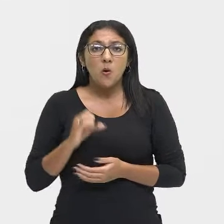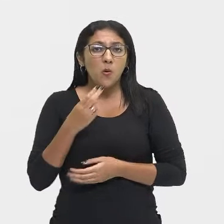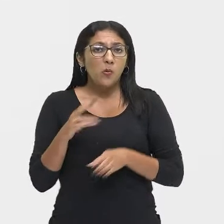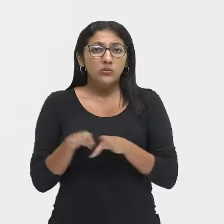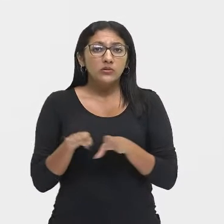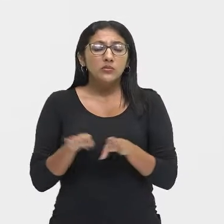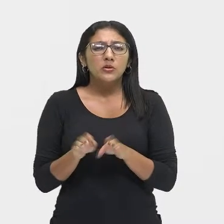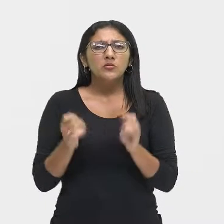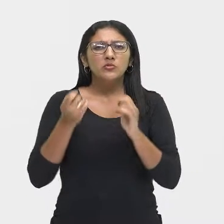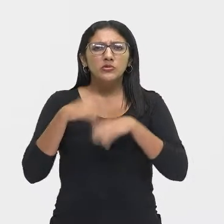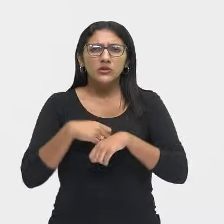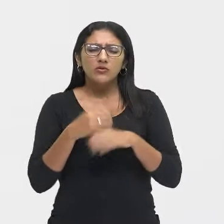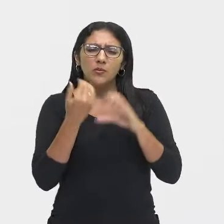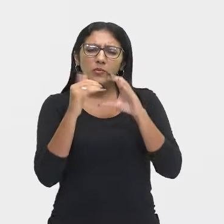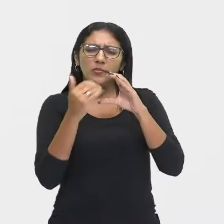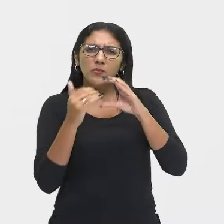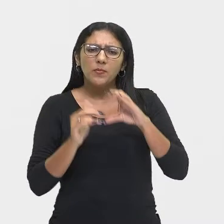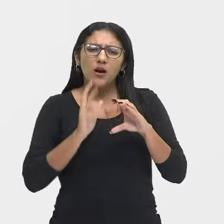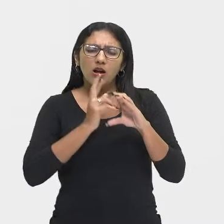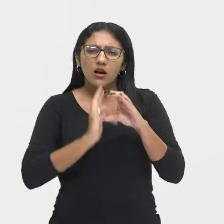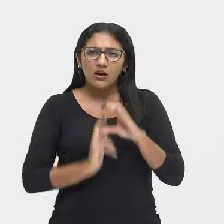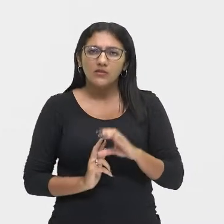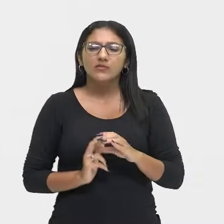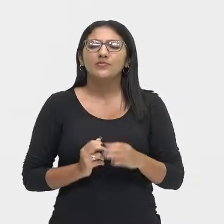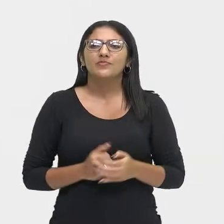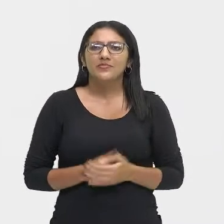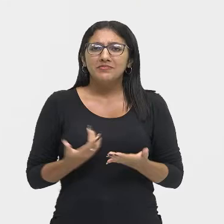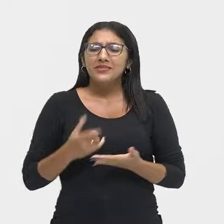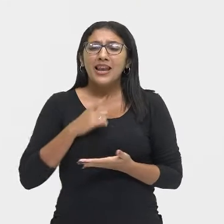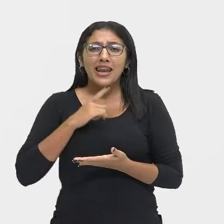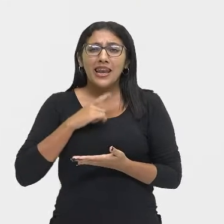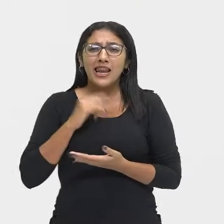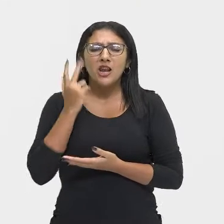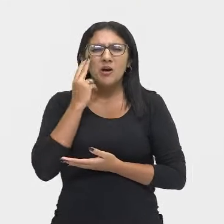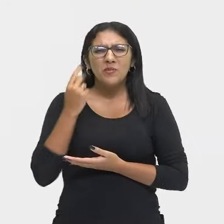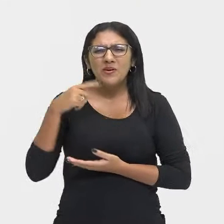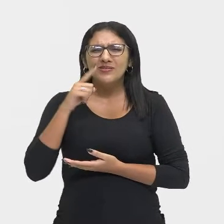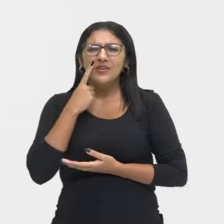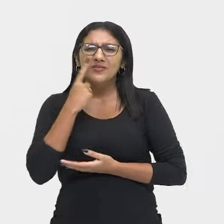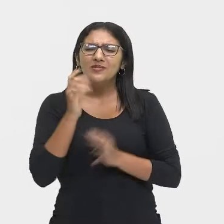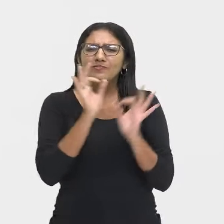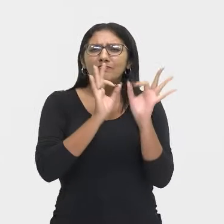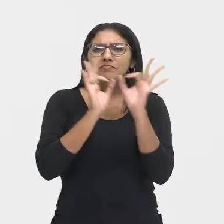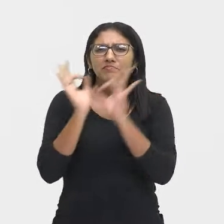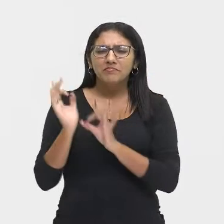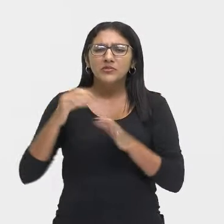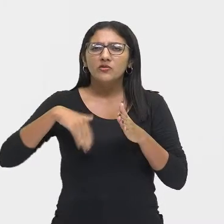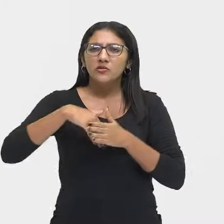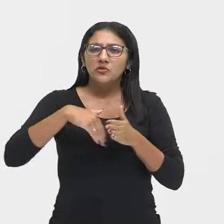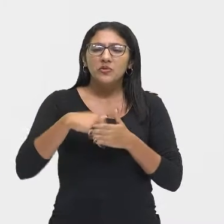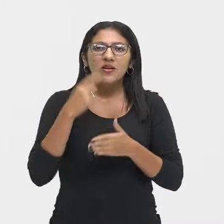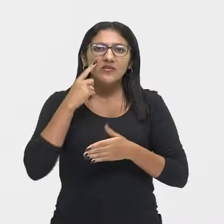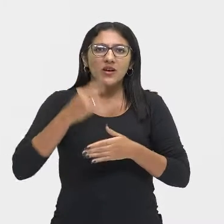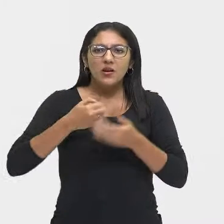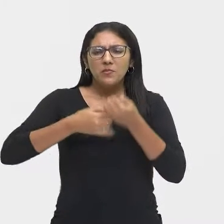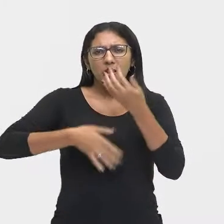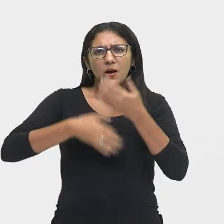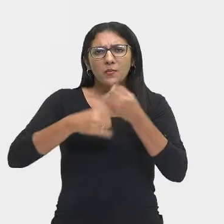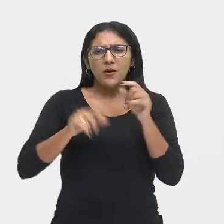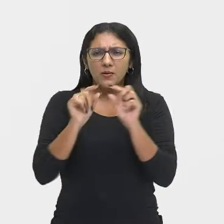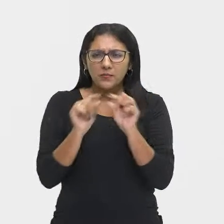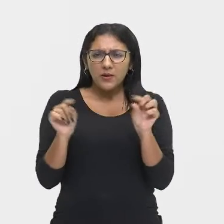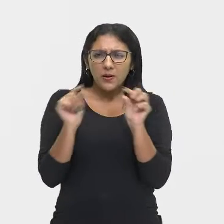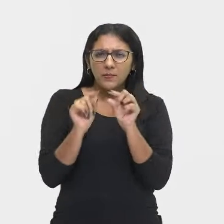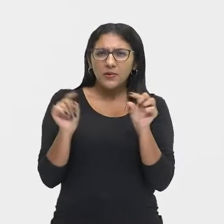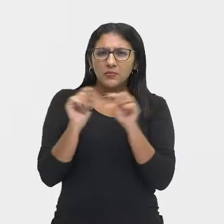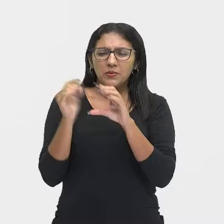de enquetes rápidas. Então é comum, né, vocês estarem assistindo um jogo de futebol e verem aquelas mensagens aparecendo embaixo